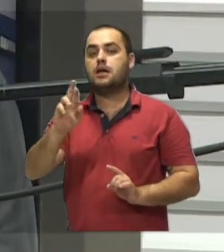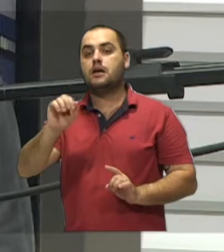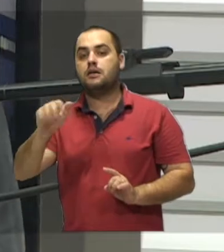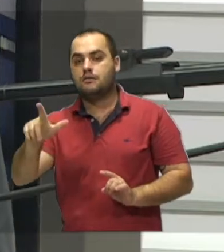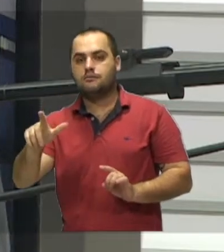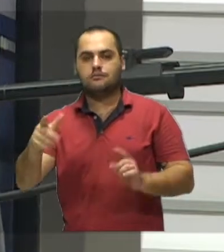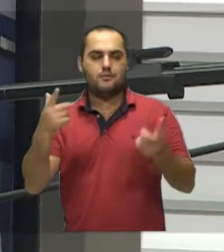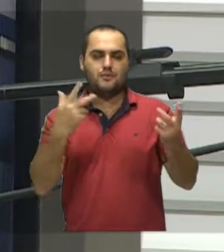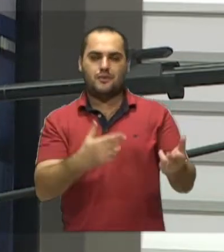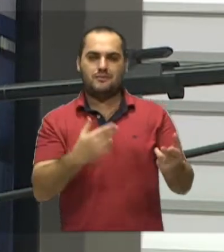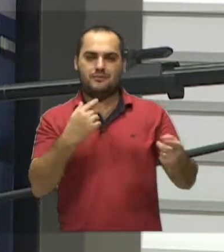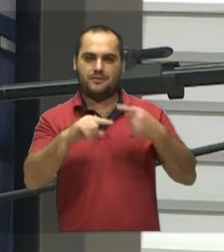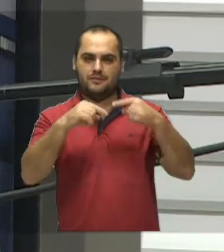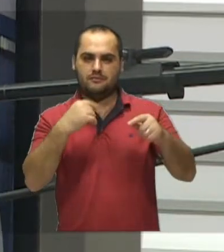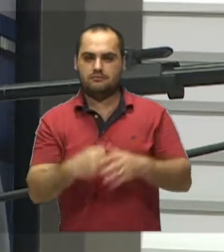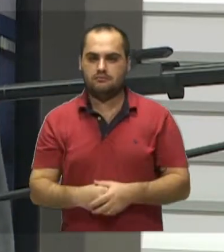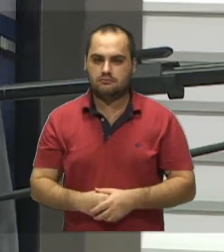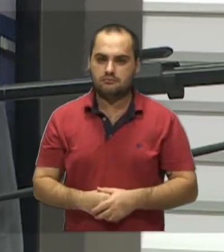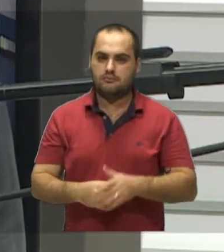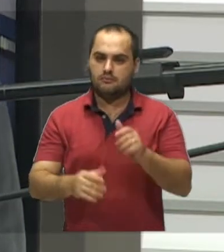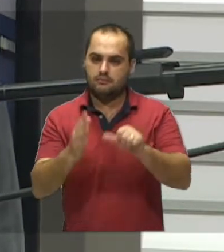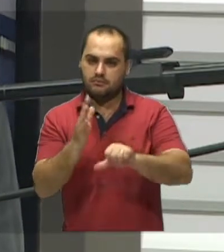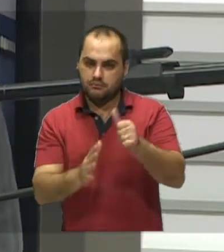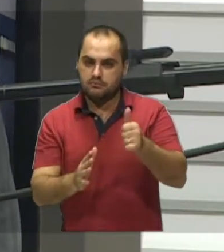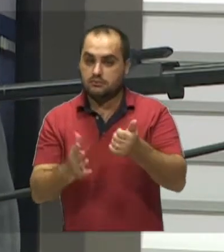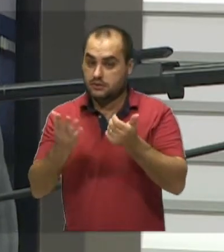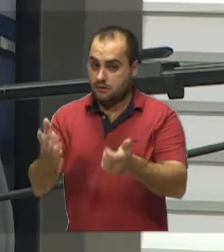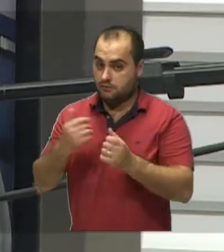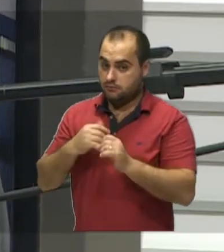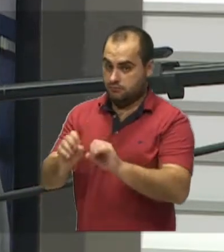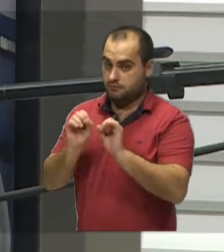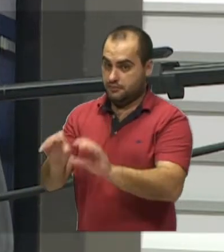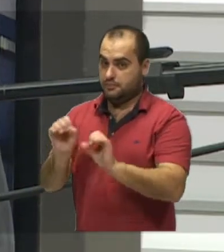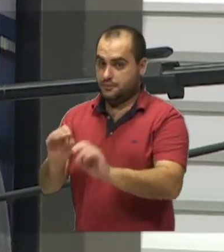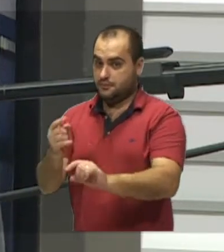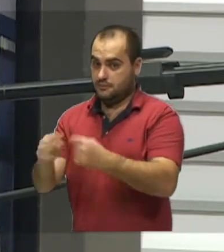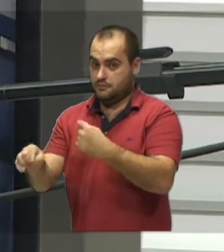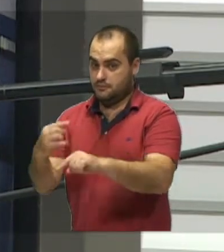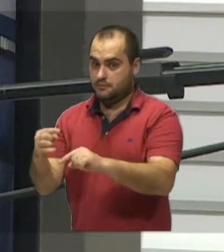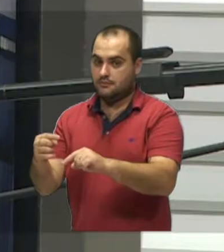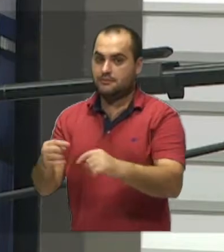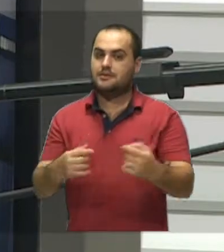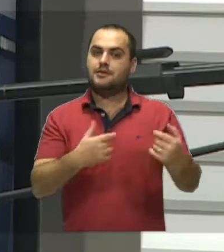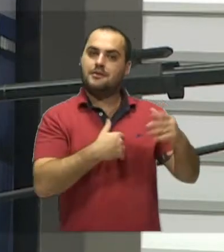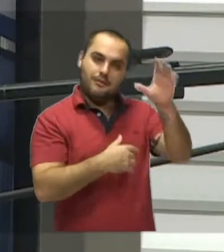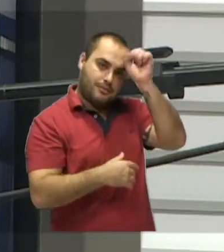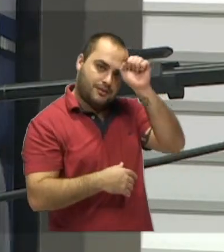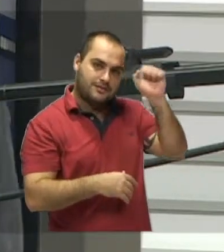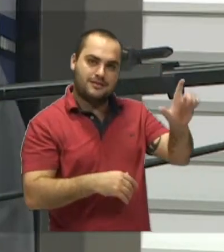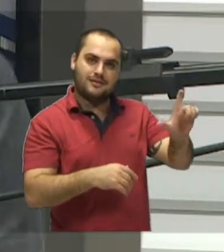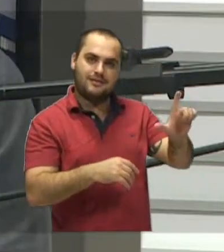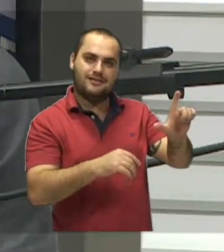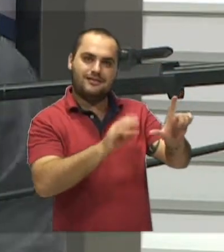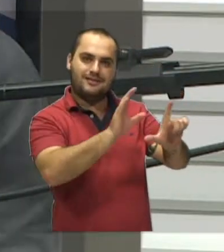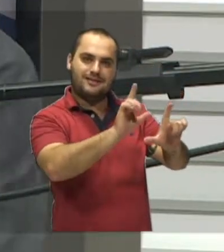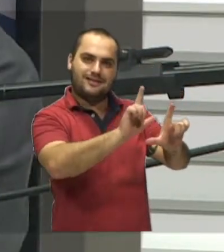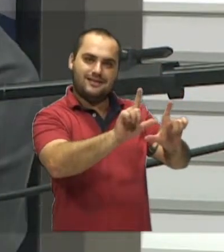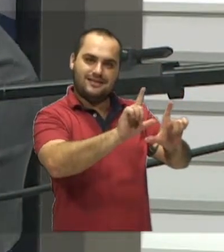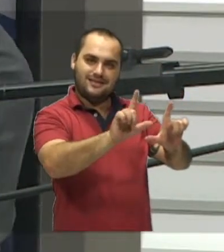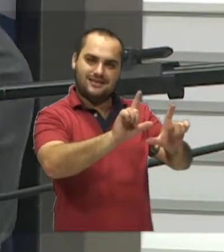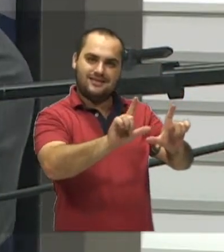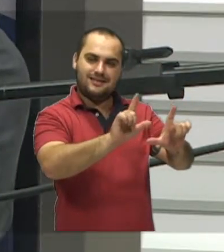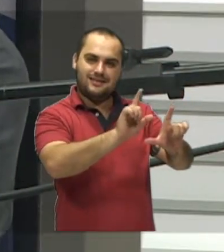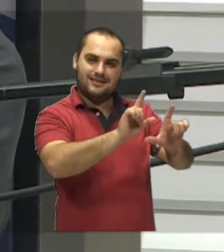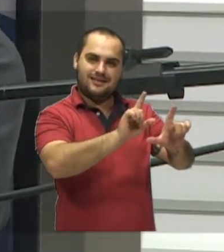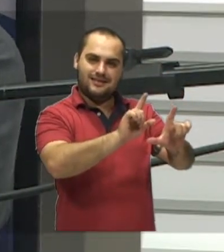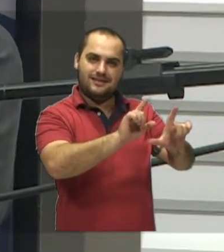Então, beleza, precisa fazer a licenciatura, eu vou fazer. Então, eu dava aula no bacharelado em música e fazia aula na licenciatura em música. Então, tinha dia que eu fazia disciplina com os